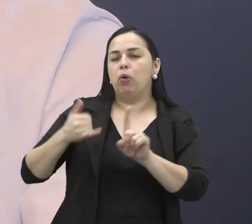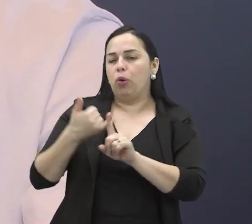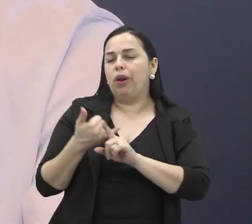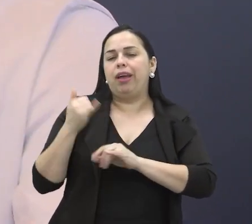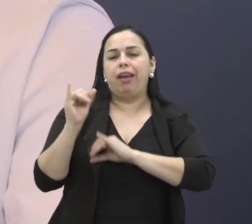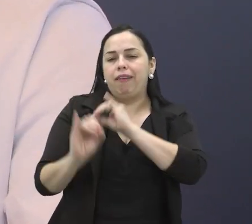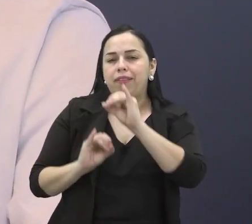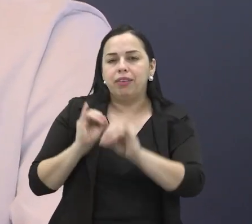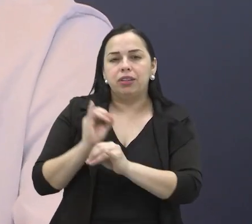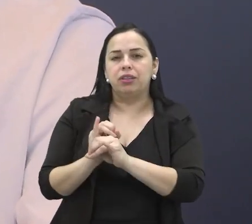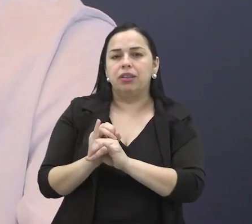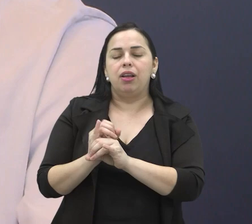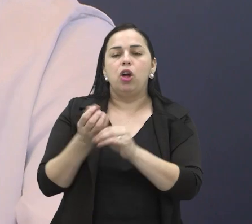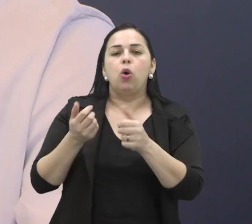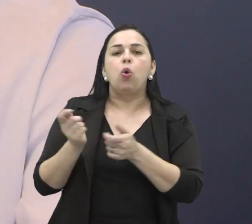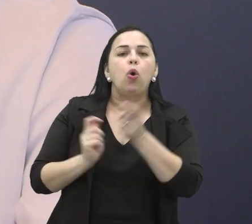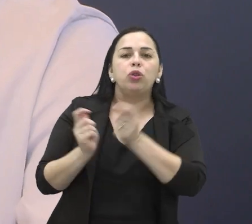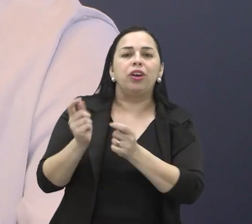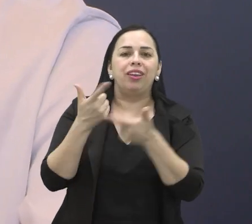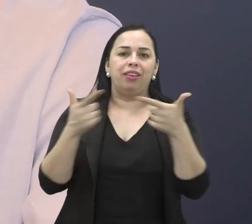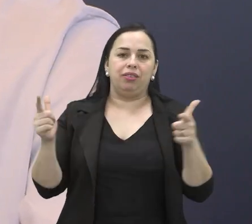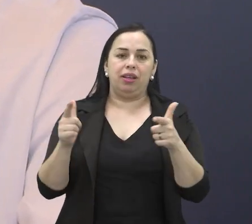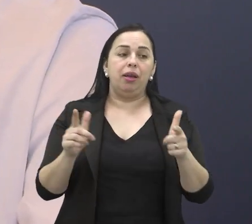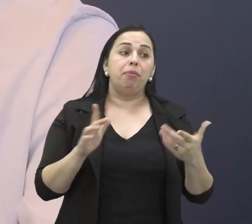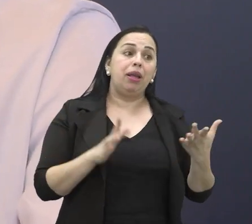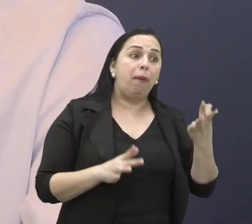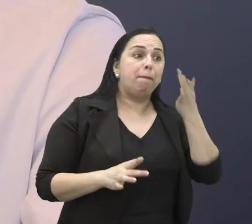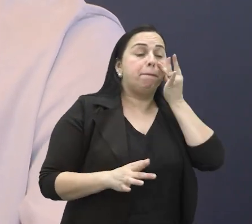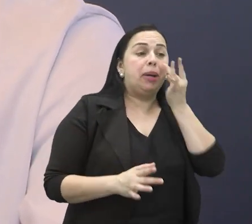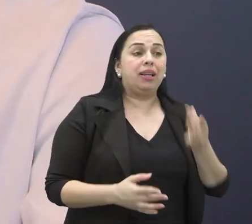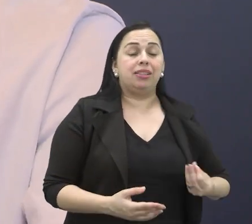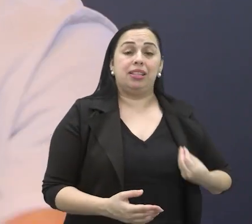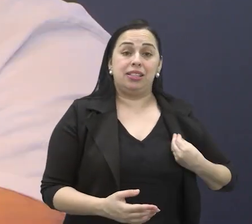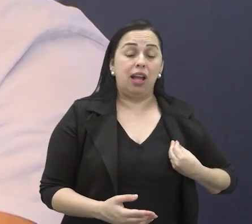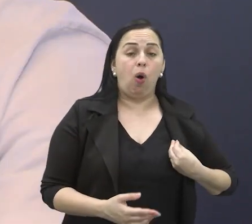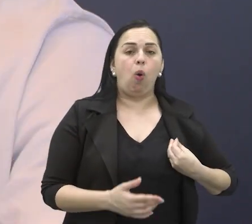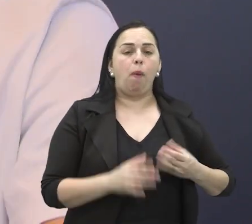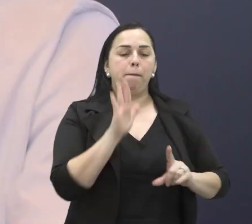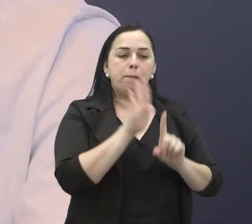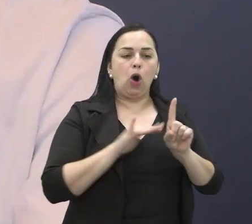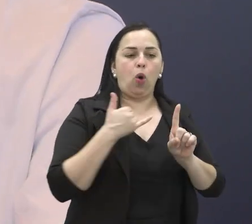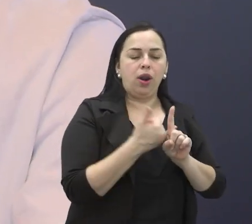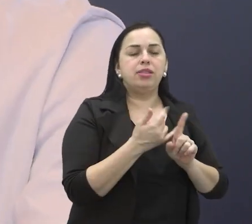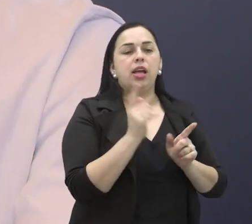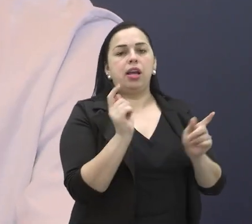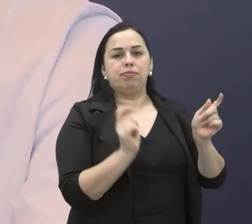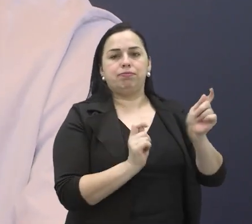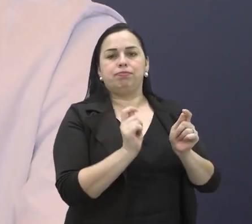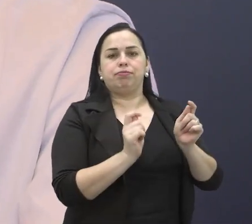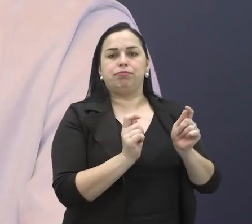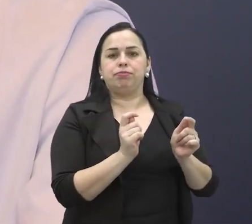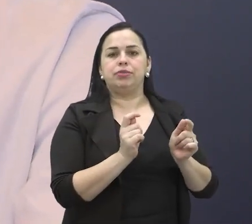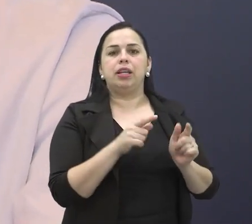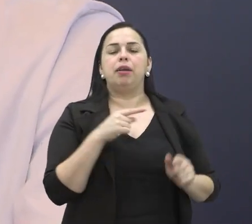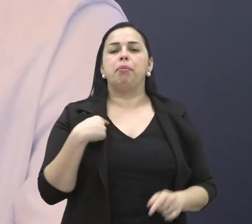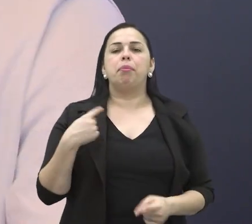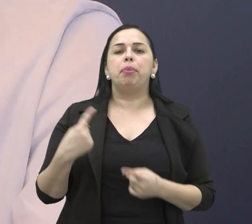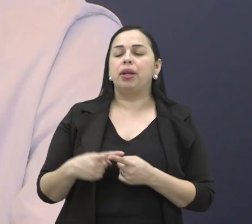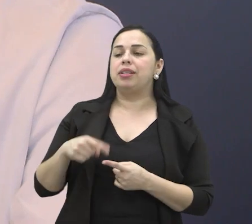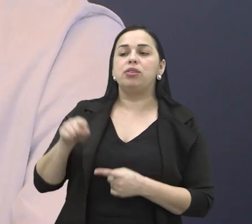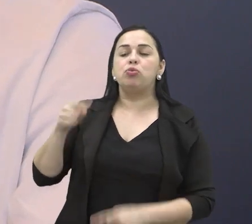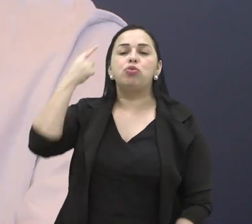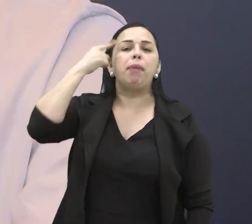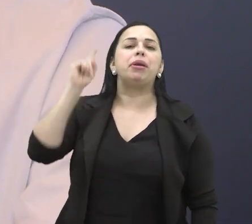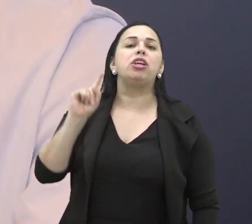bullying virtual faz com que ele seja até mais perigoso do que o bullying real, aquele bullying físico. Porque você, de verdade, você não sabe o